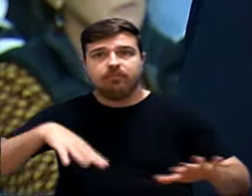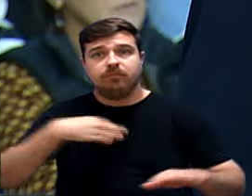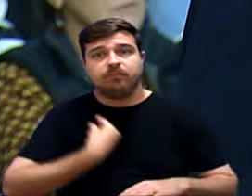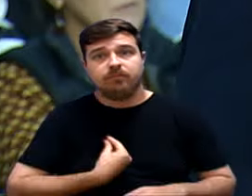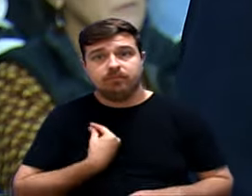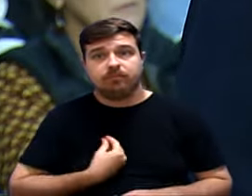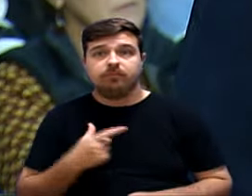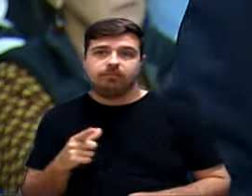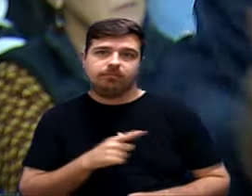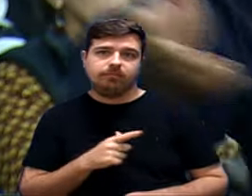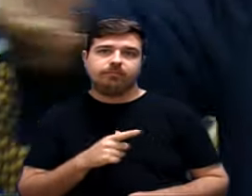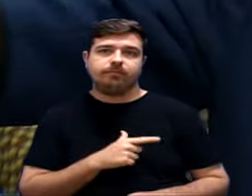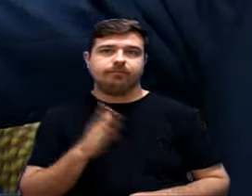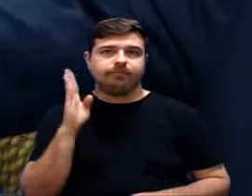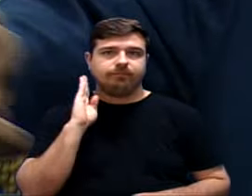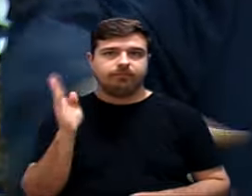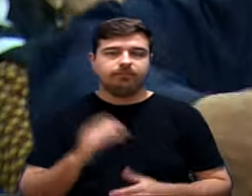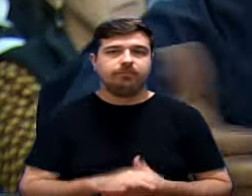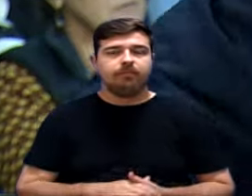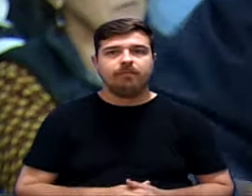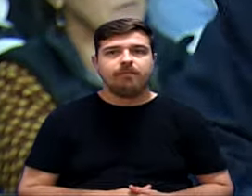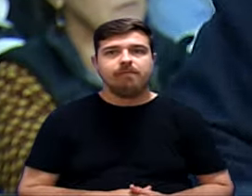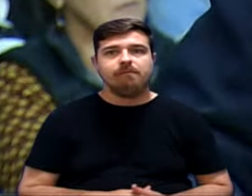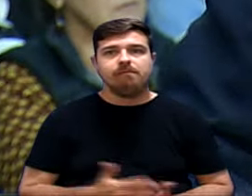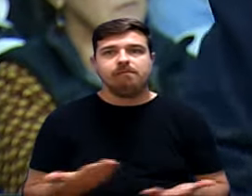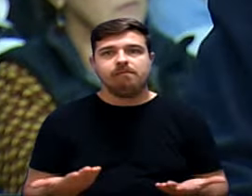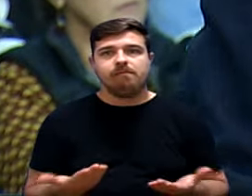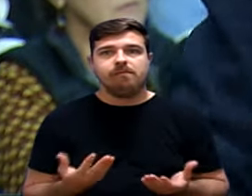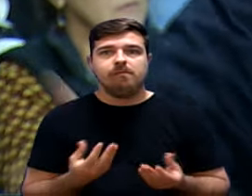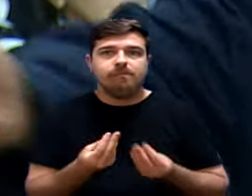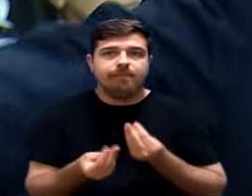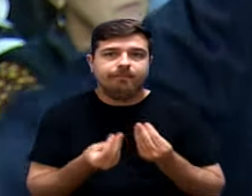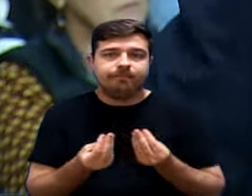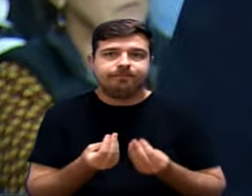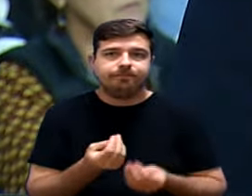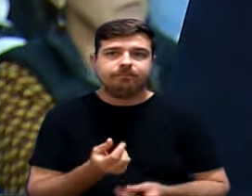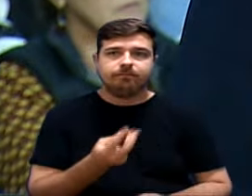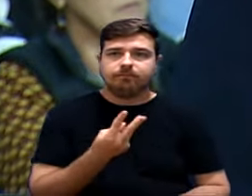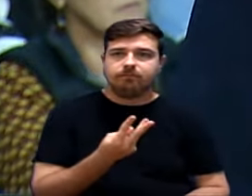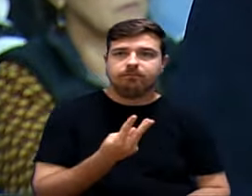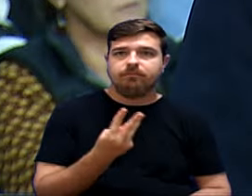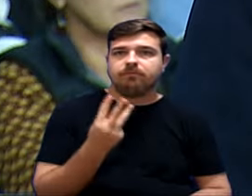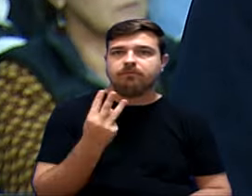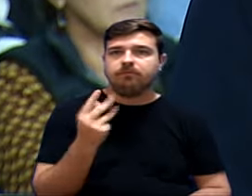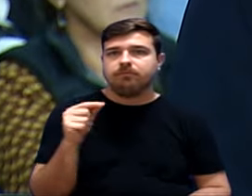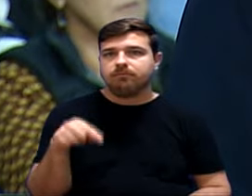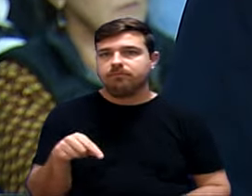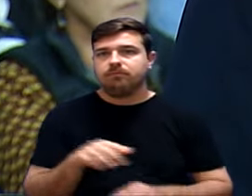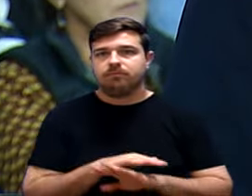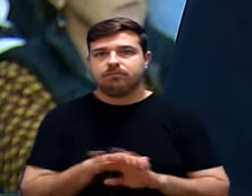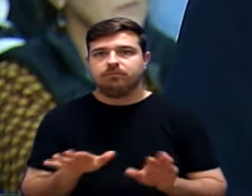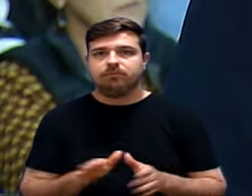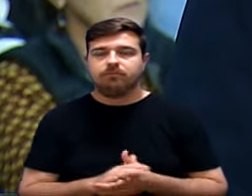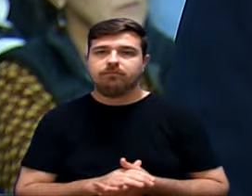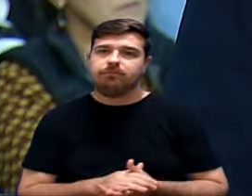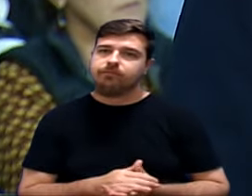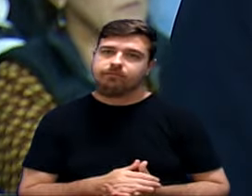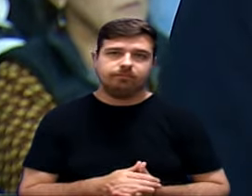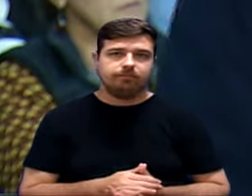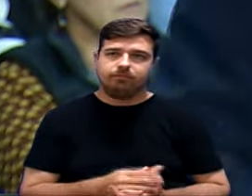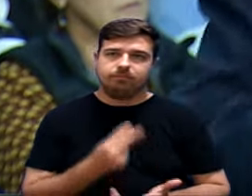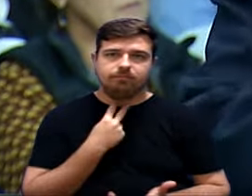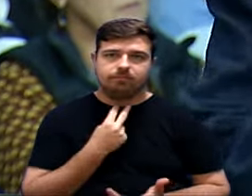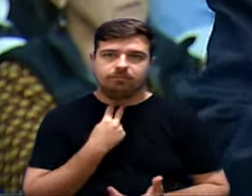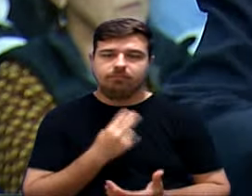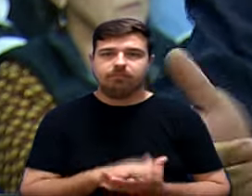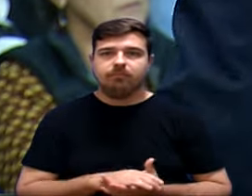pessoas agora vai vai vai ficar com doce com TR 3.000 não é assim na